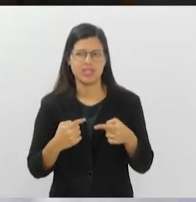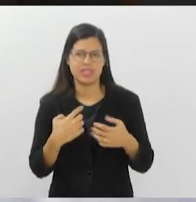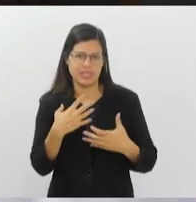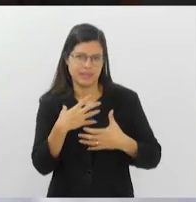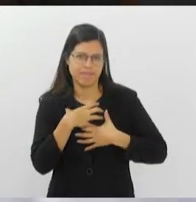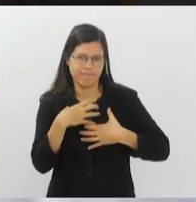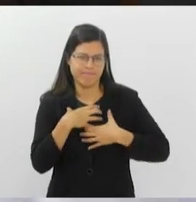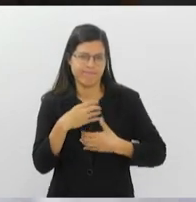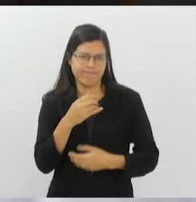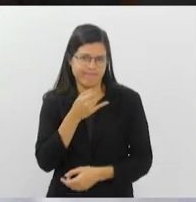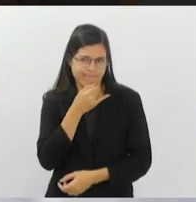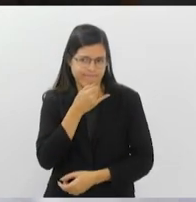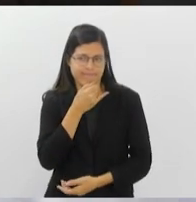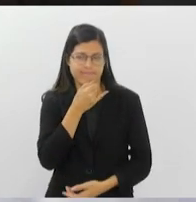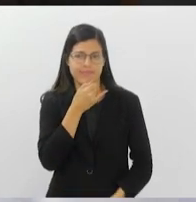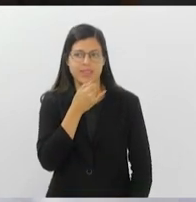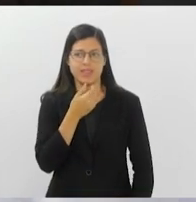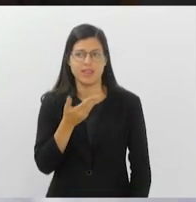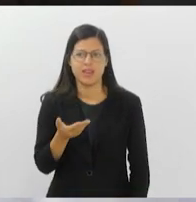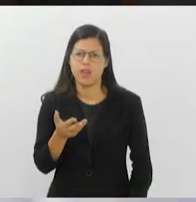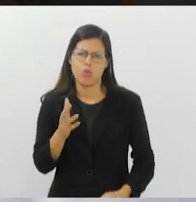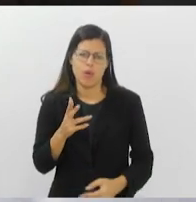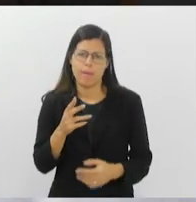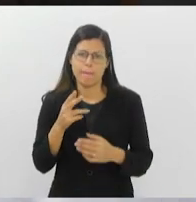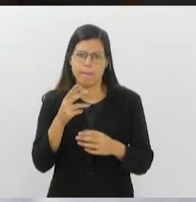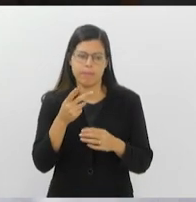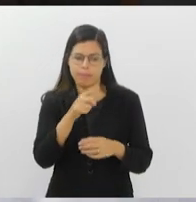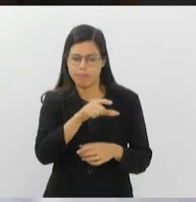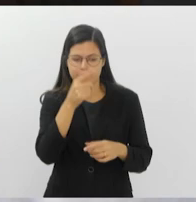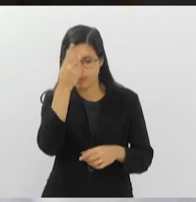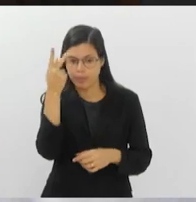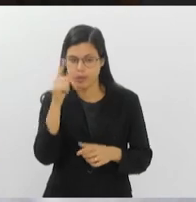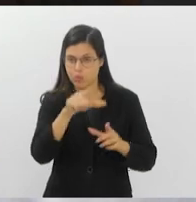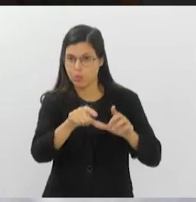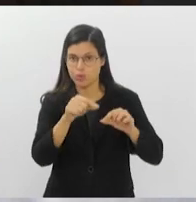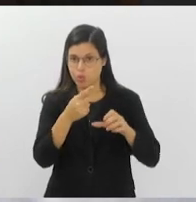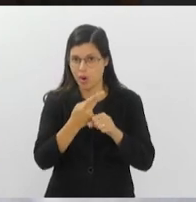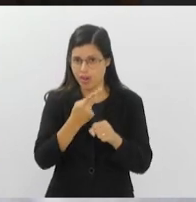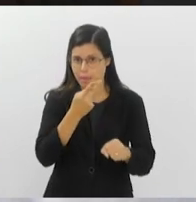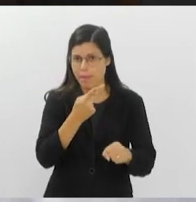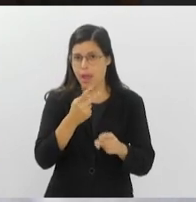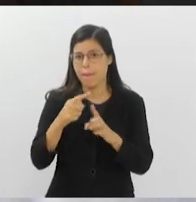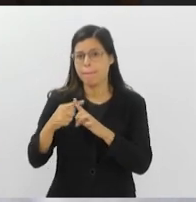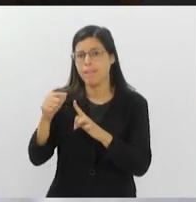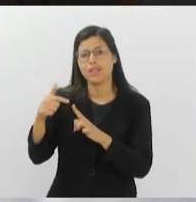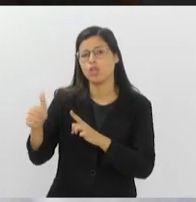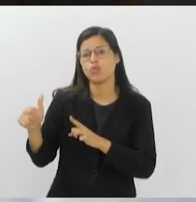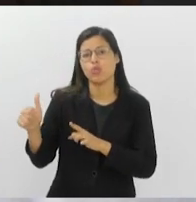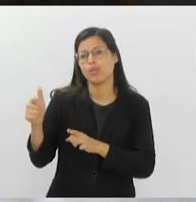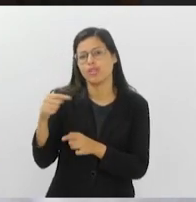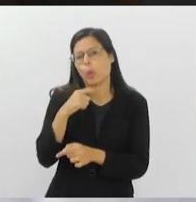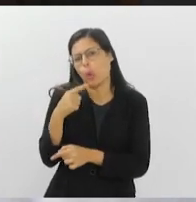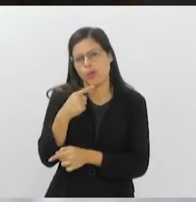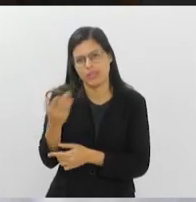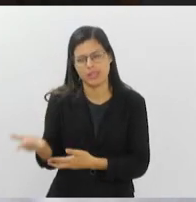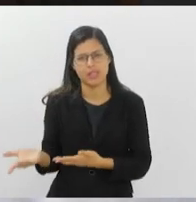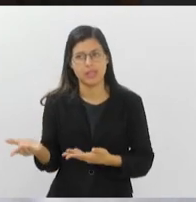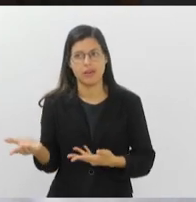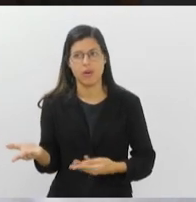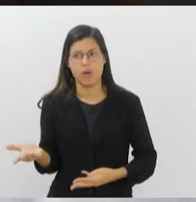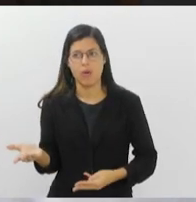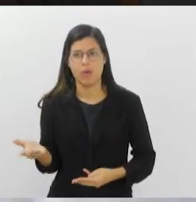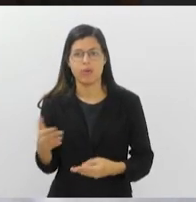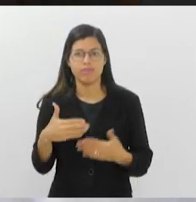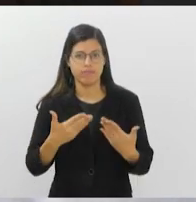sofrido, né? Não pelos agraciados, mas pelos que deveriam ser e que não foram. Então, os agraciados